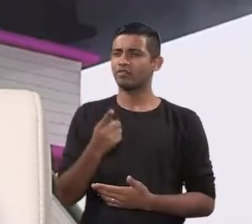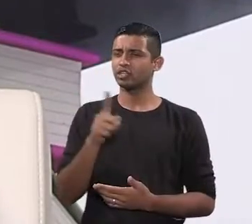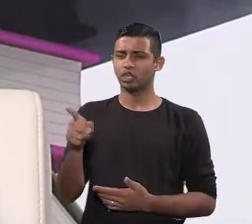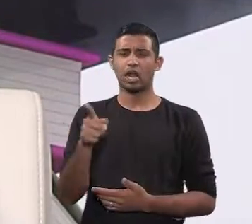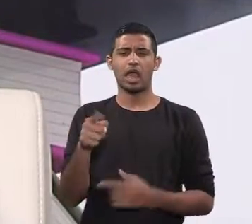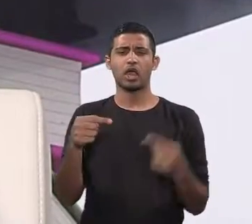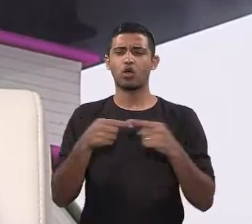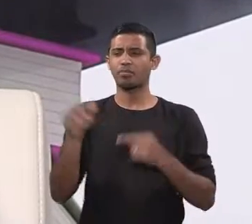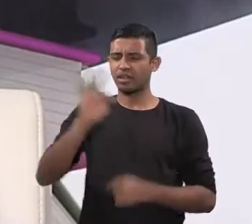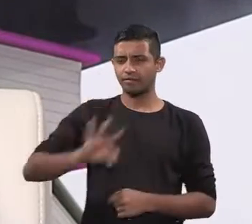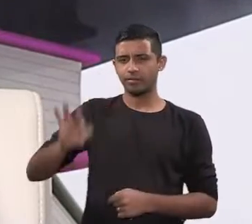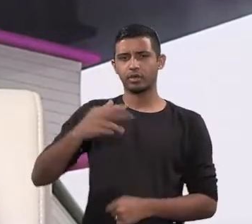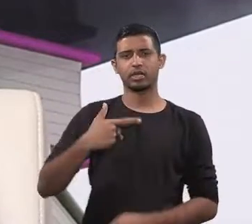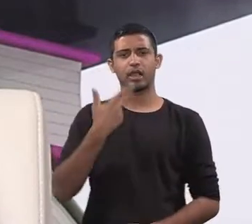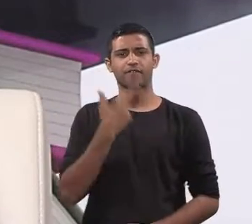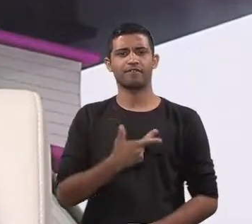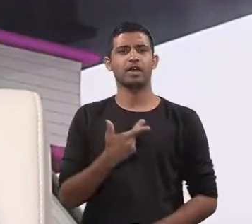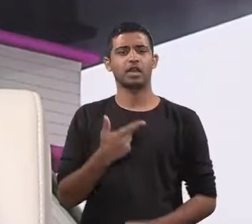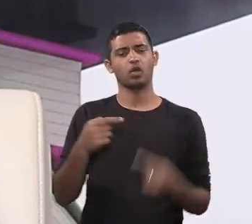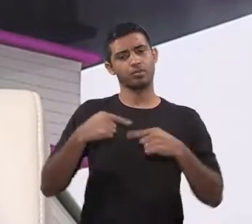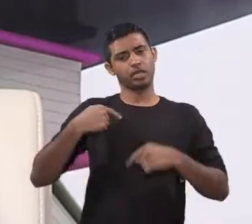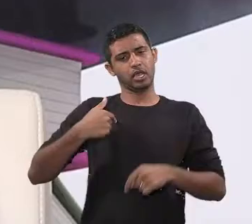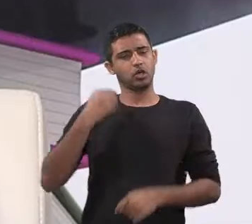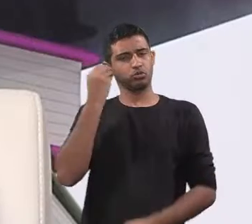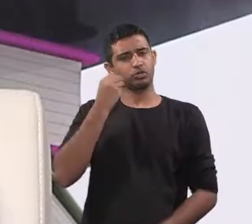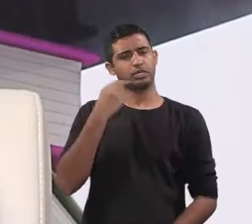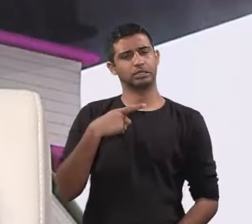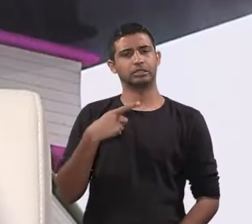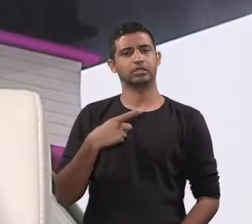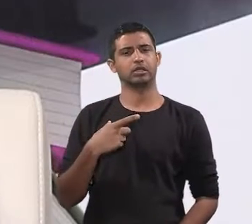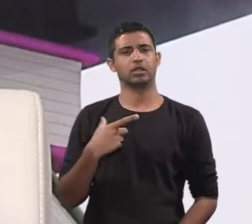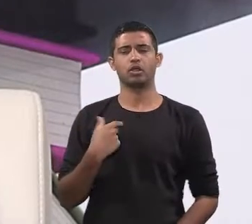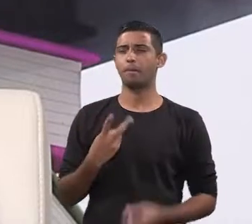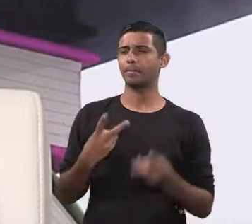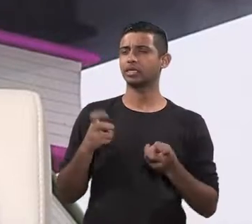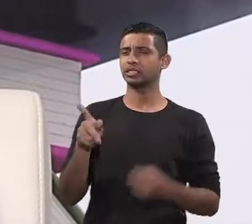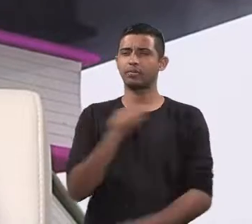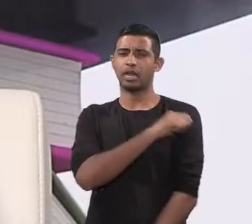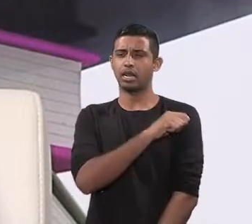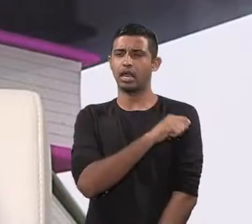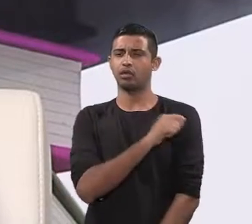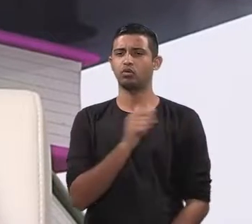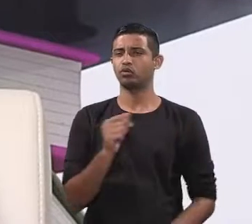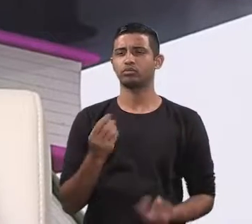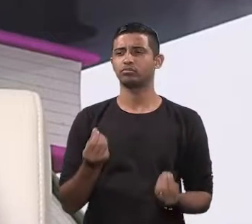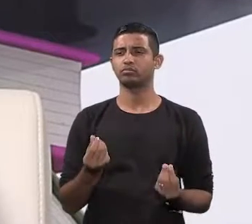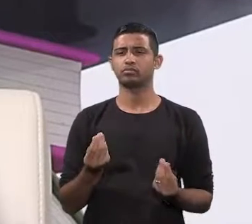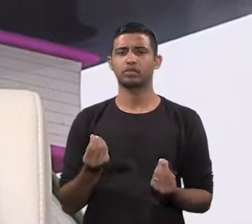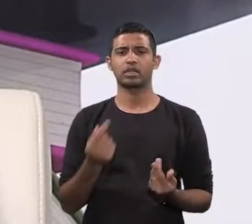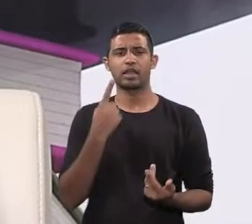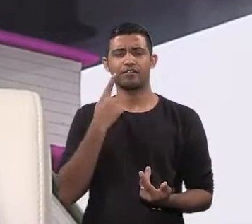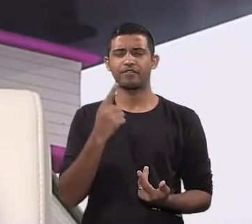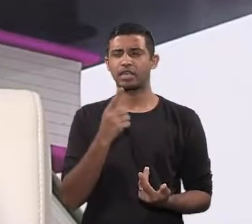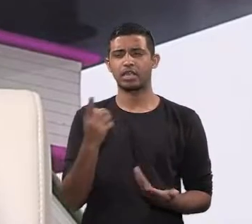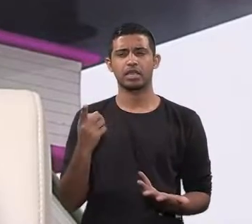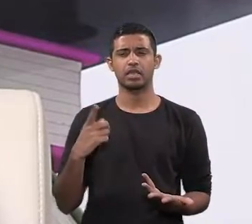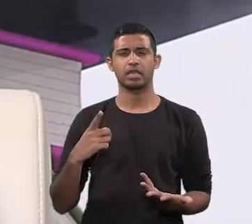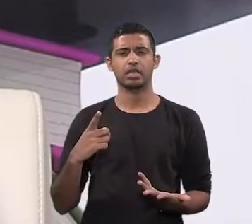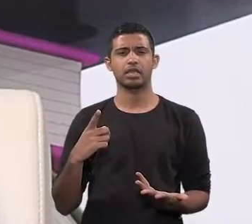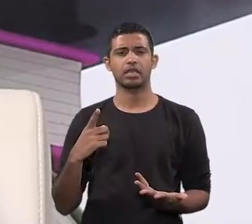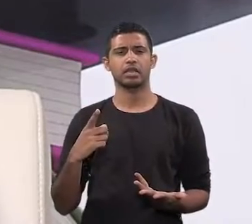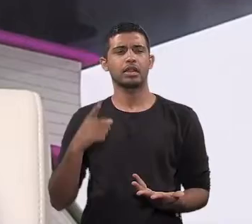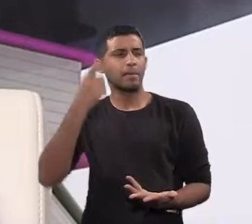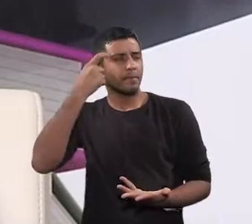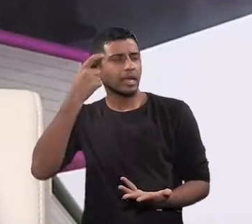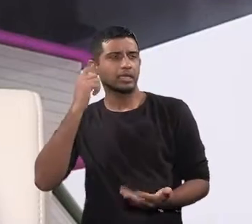do ensino superior, que é a prática, de fato, que eu tenho experiência, é que a gente vê que o aluno que tem essa pegada